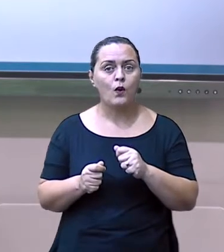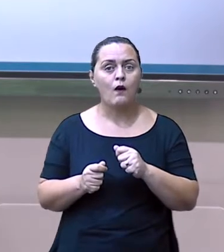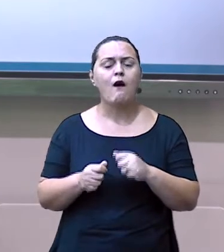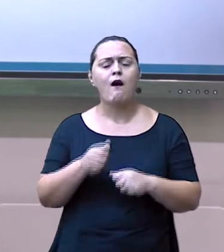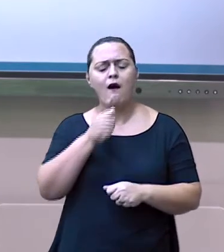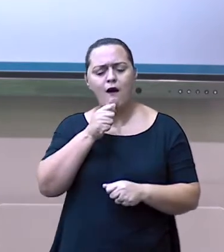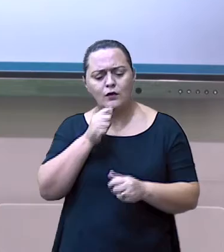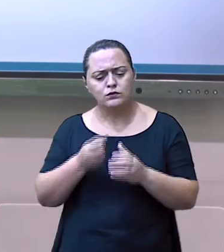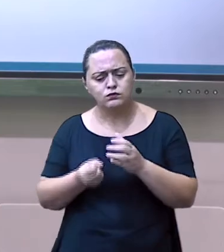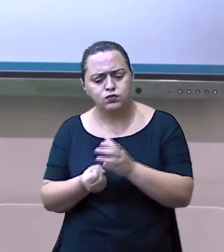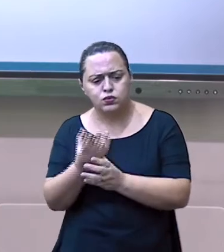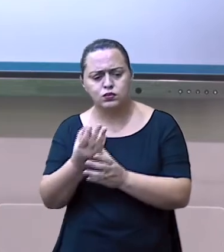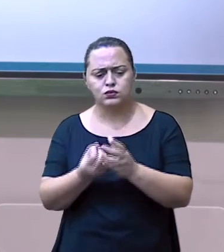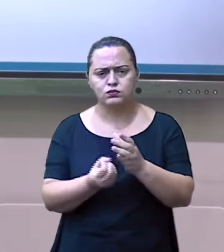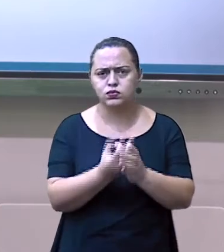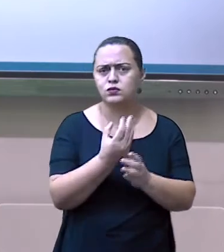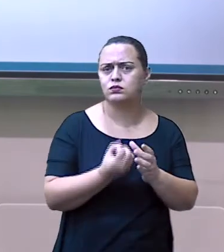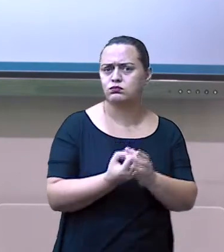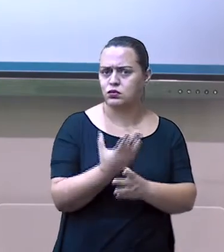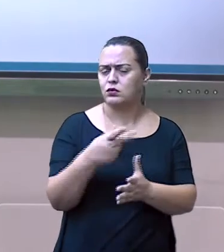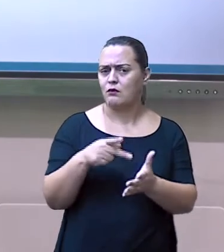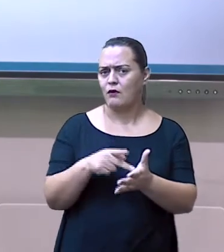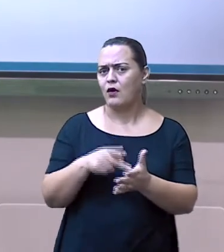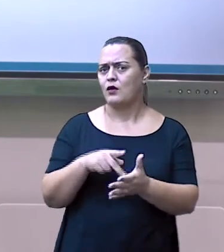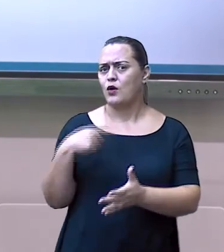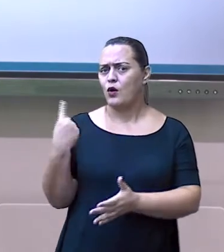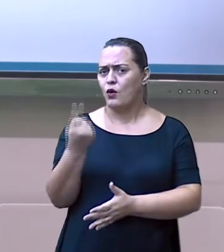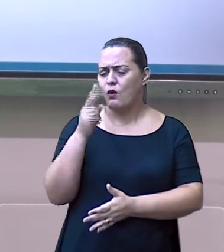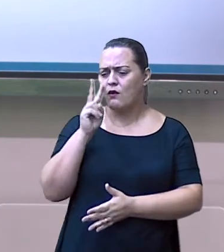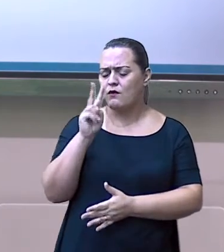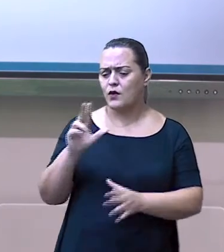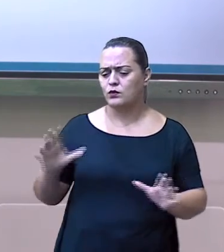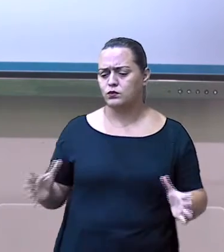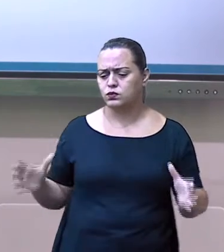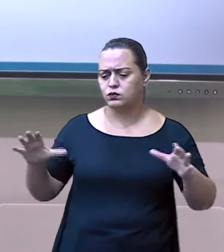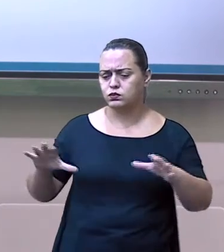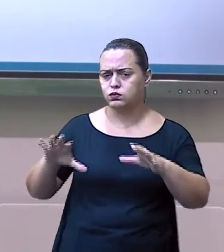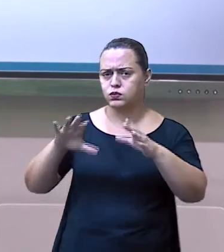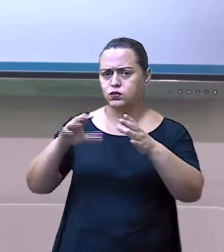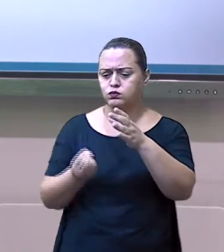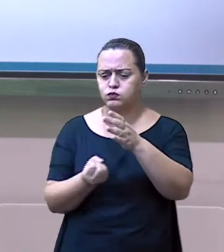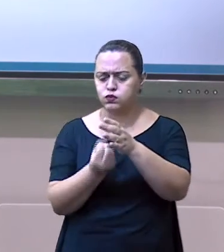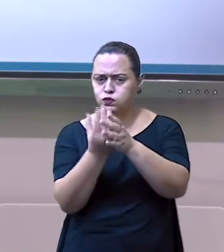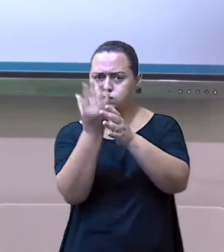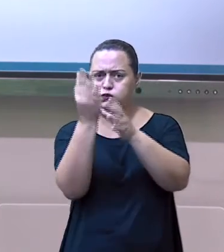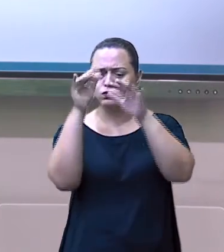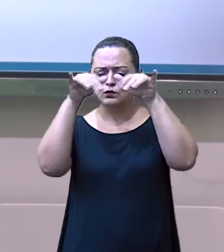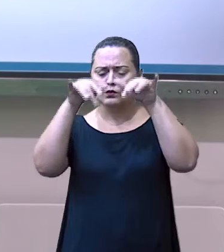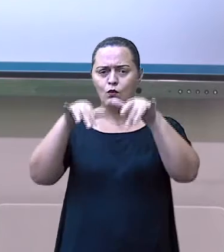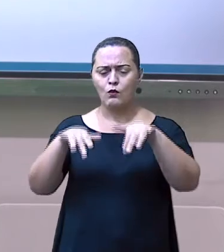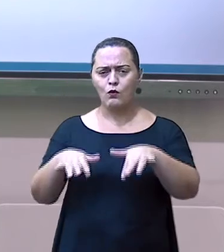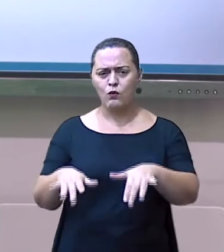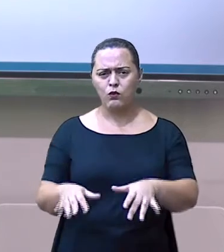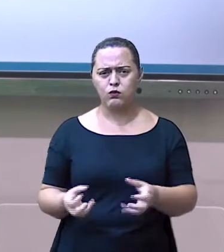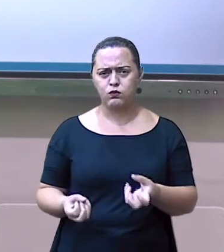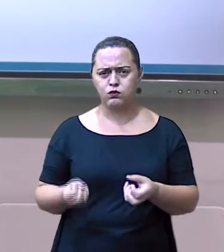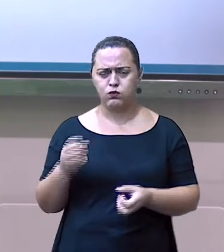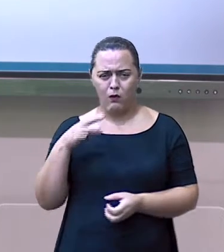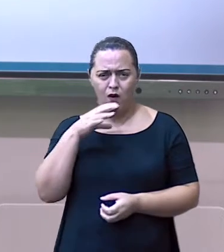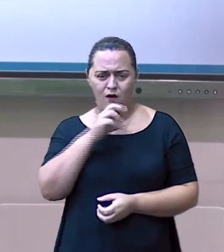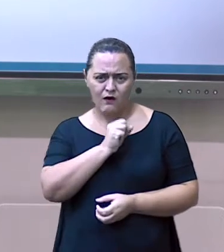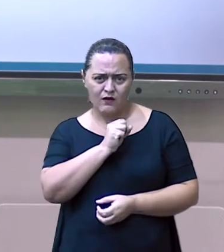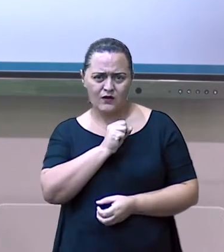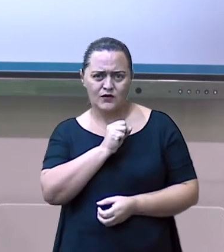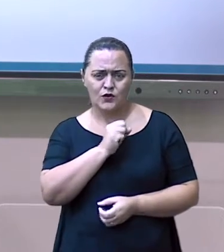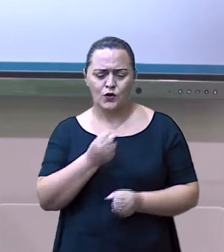Nós vemos os vulcões, eles soltam a lava e eles